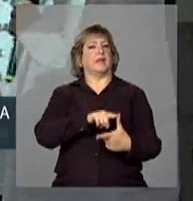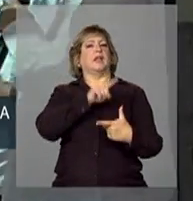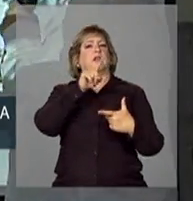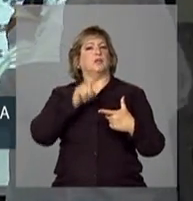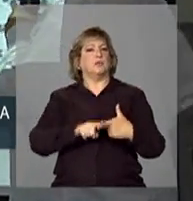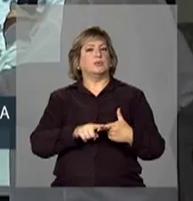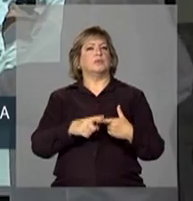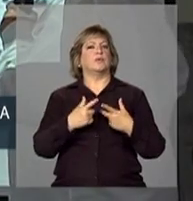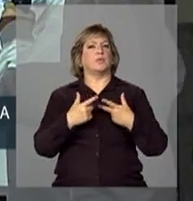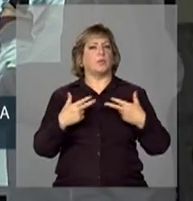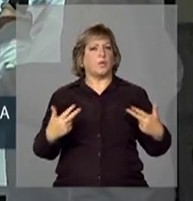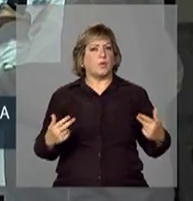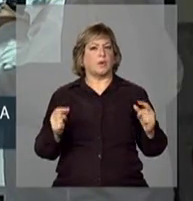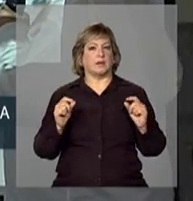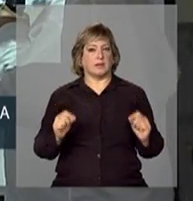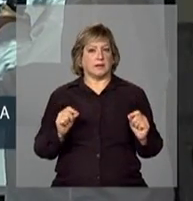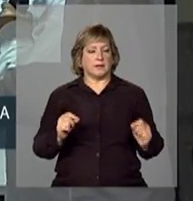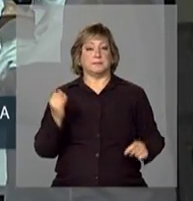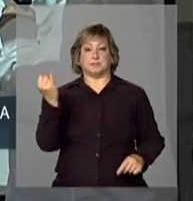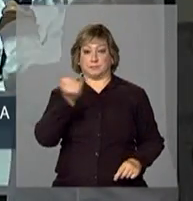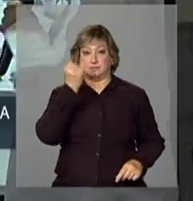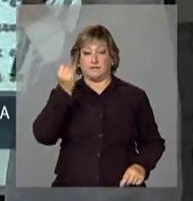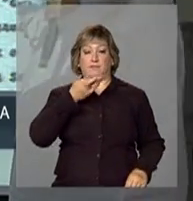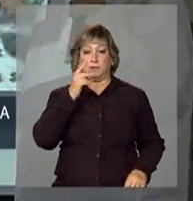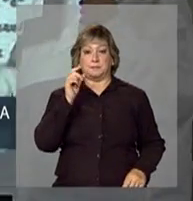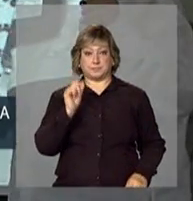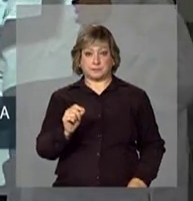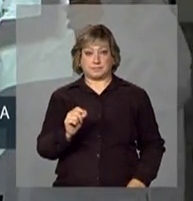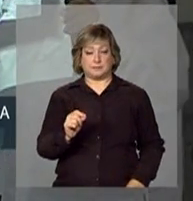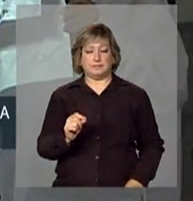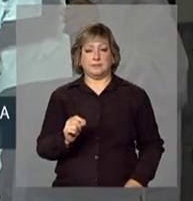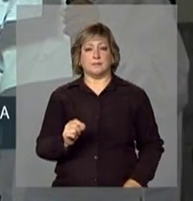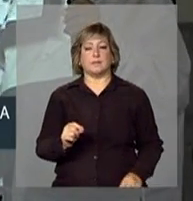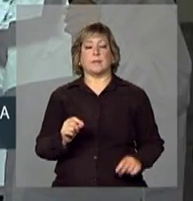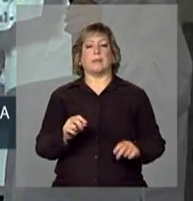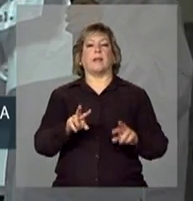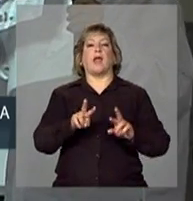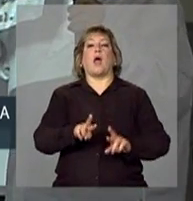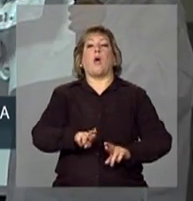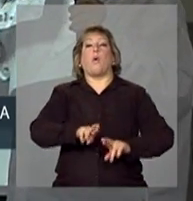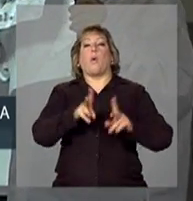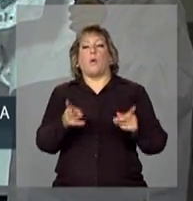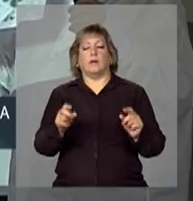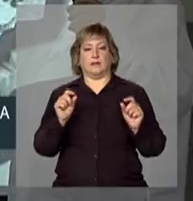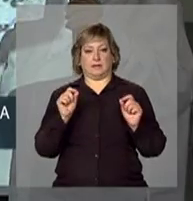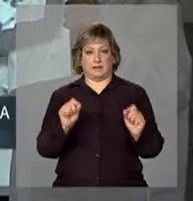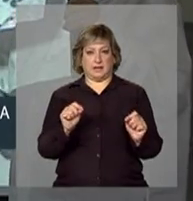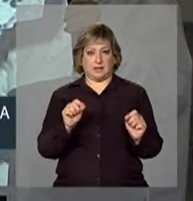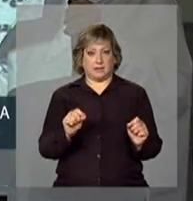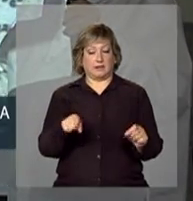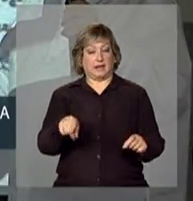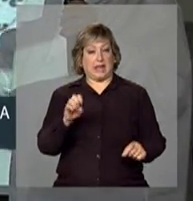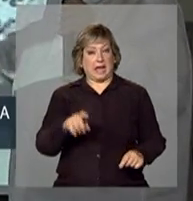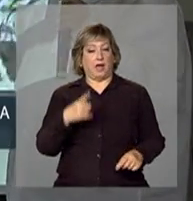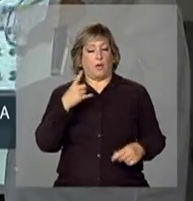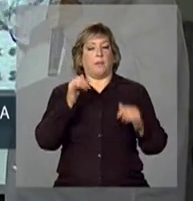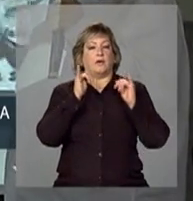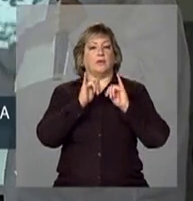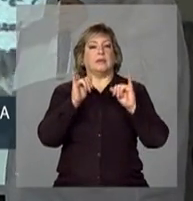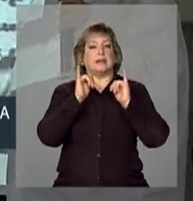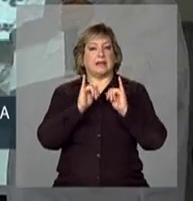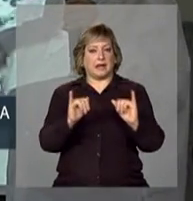que é importante ressaltar é que, ao contrário, né, é um dado.